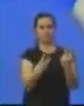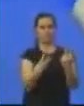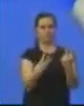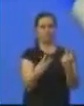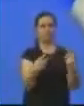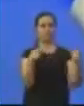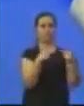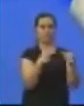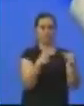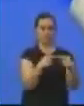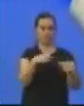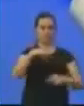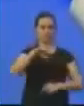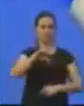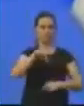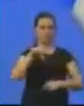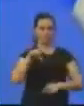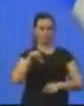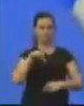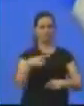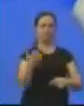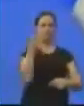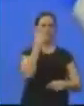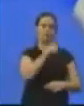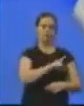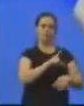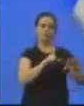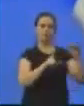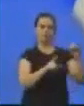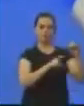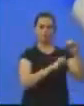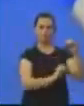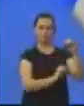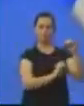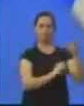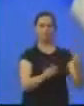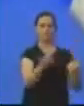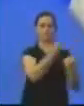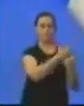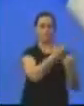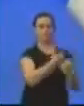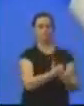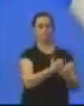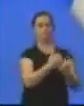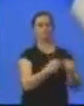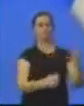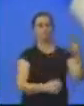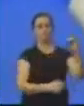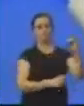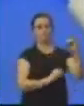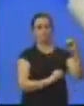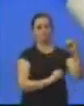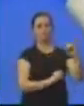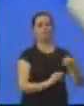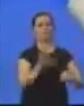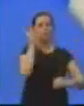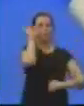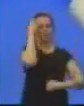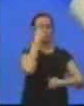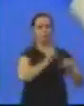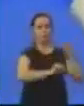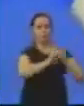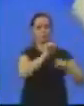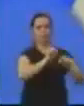x tende a 9. Repare que de novo é 0 sobre 0, substituído a 0 sobre 0. Aí o que vai acontecer? Nós vamos fazer o